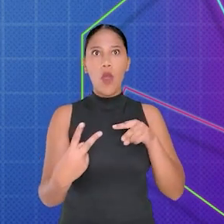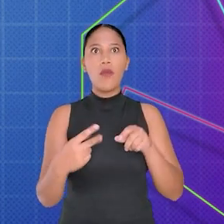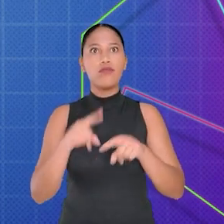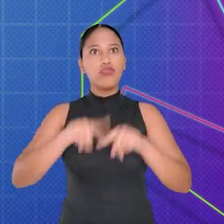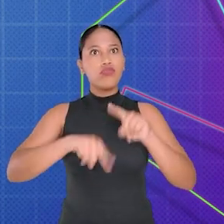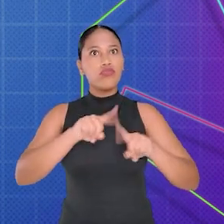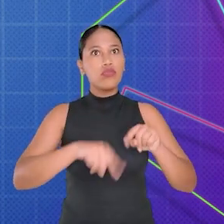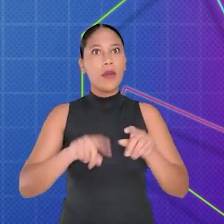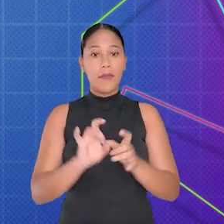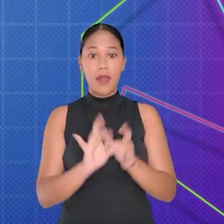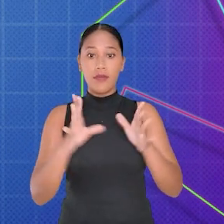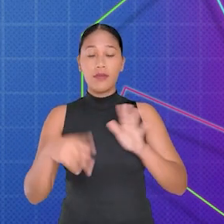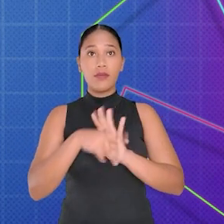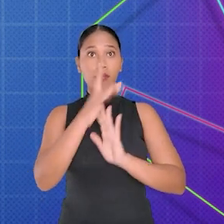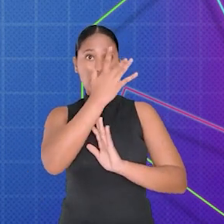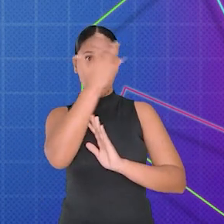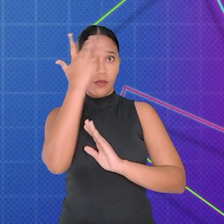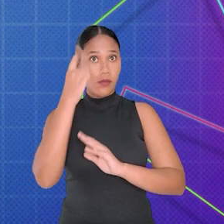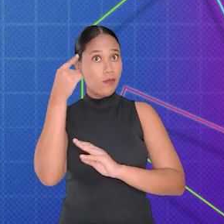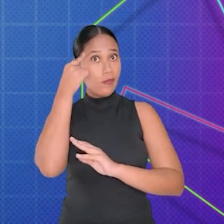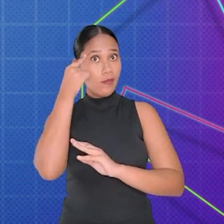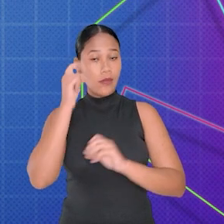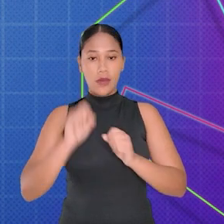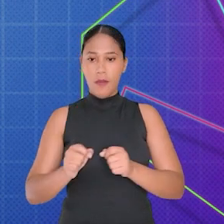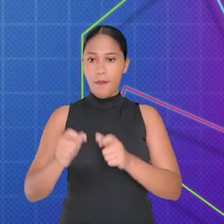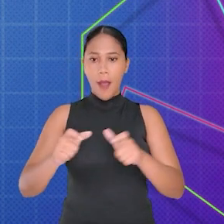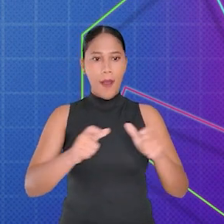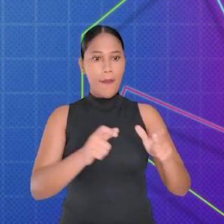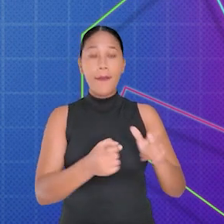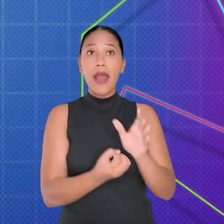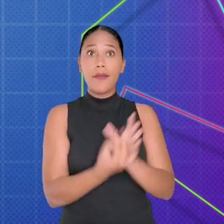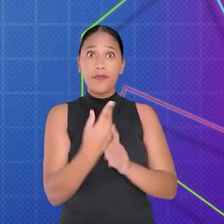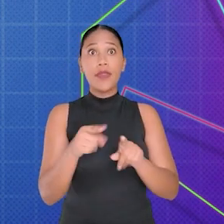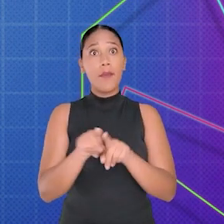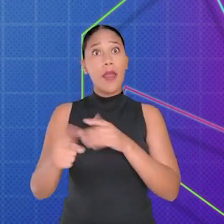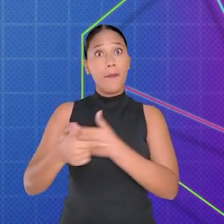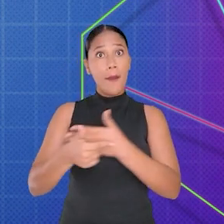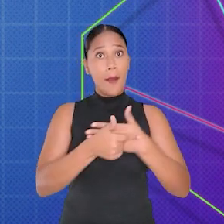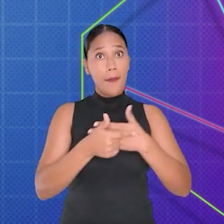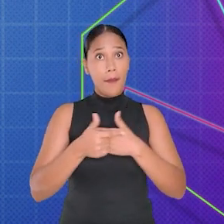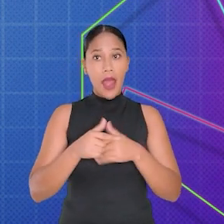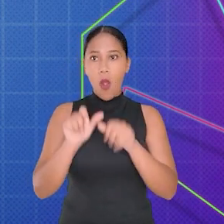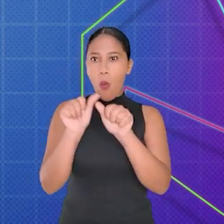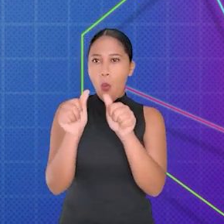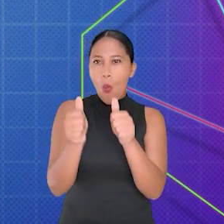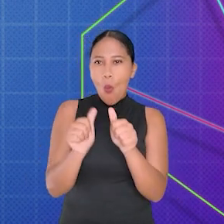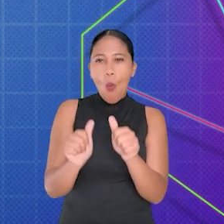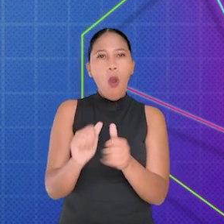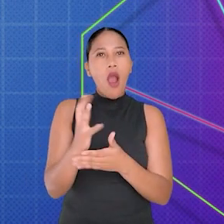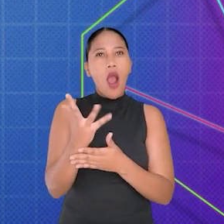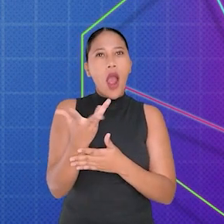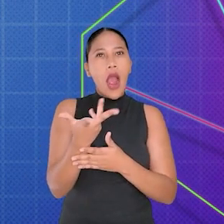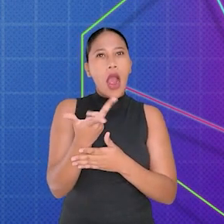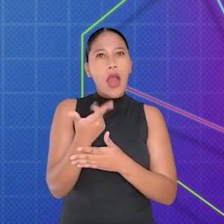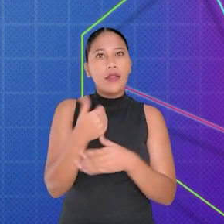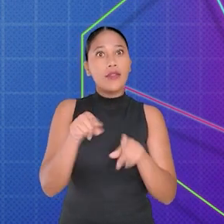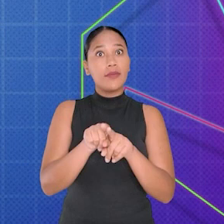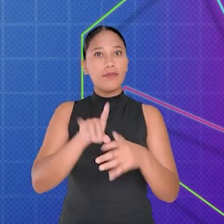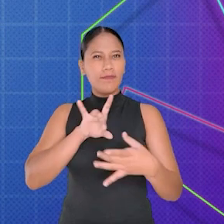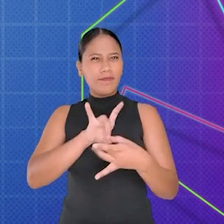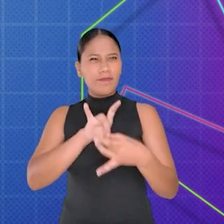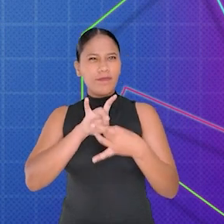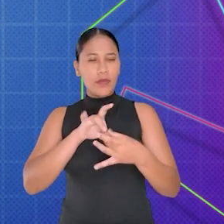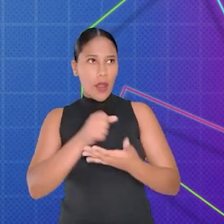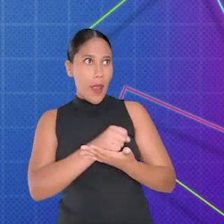que permite aos desenvolvedores dos jogos a criar ambientes e personagens com alta qualidade gráfica e maior imersão para o jogador.